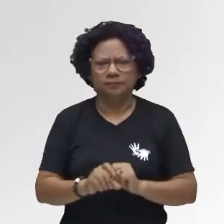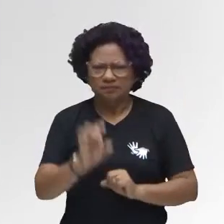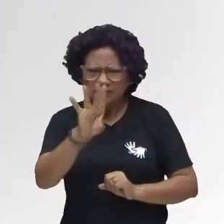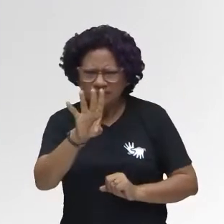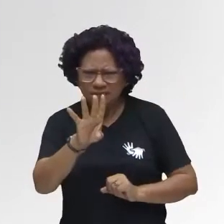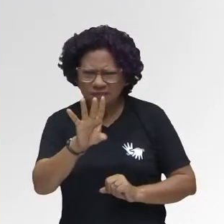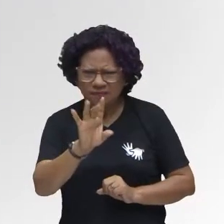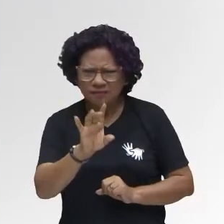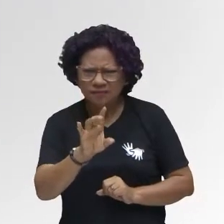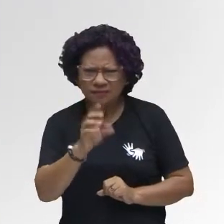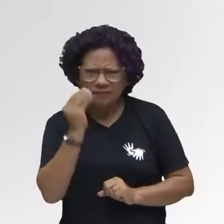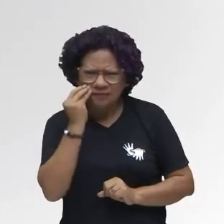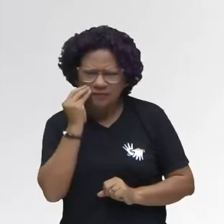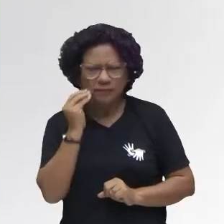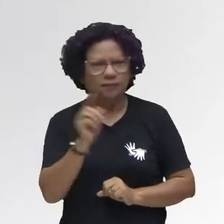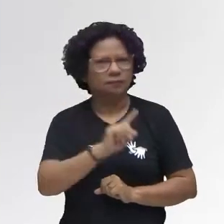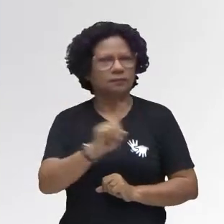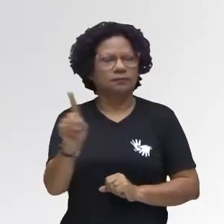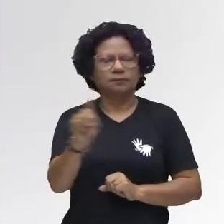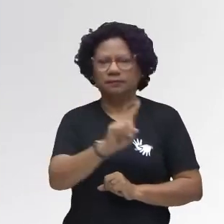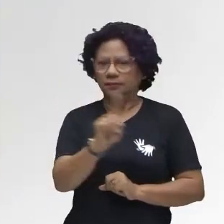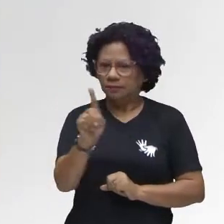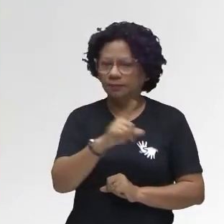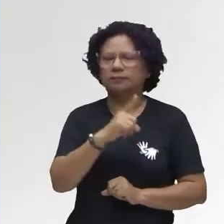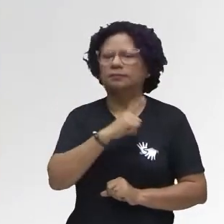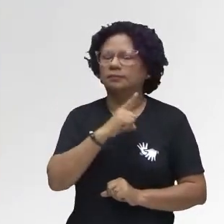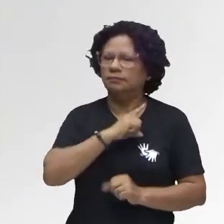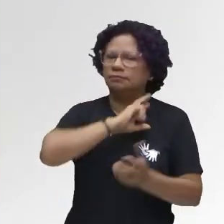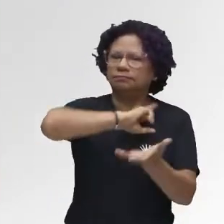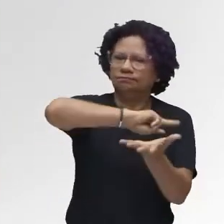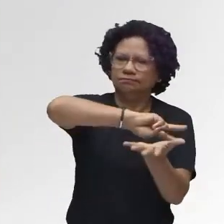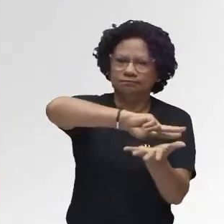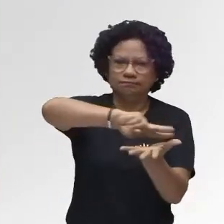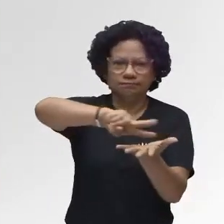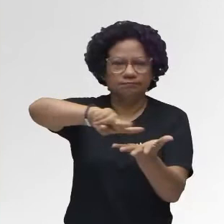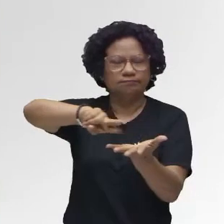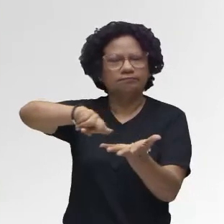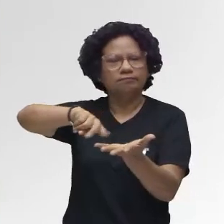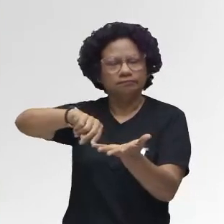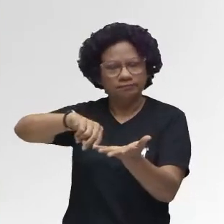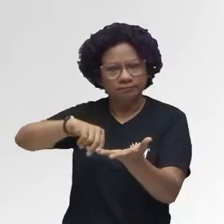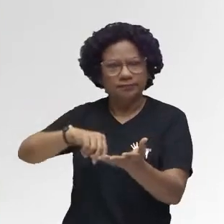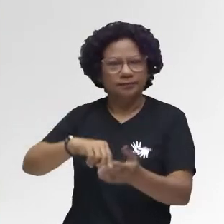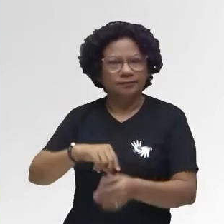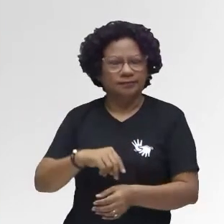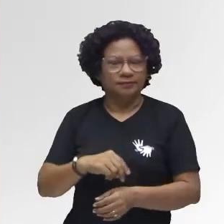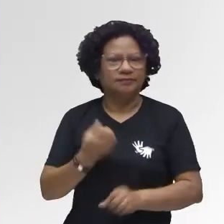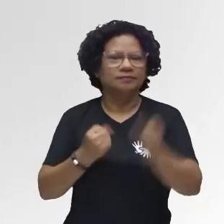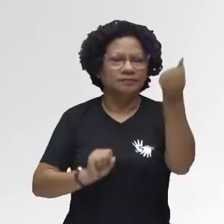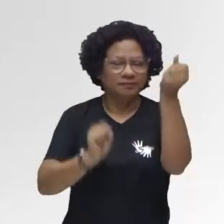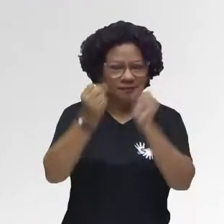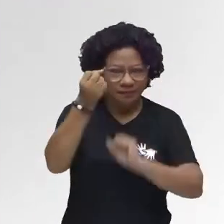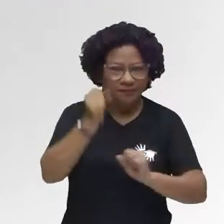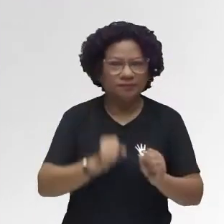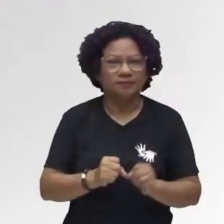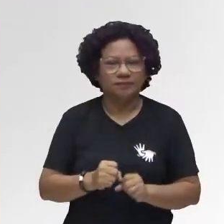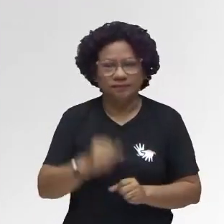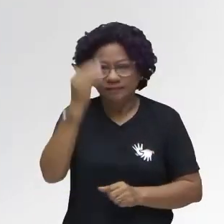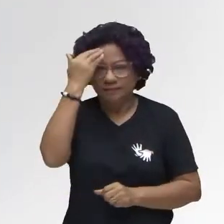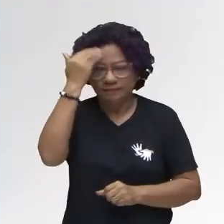Quando a gente fala indústria, a gente tem vários setores dentro da mesma categoria. Por isso que é necessário compreendermos